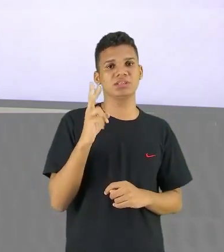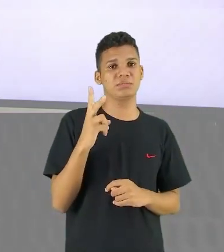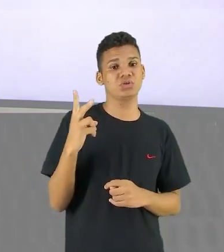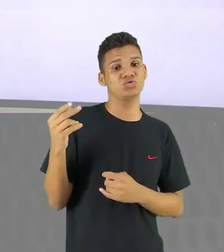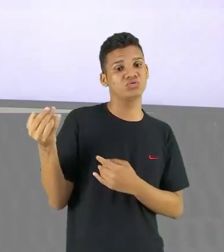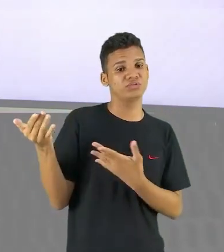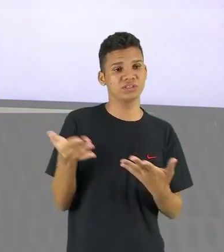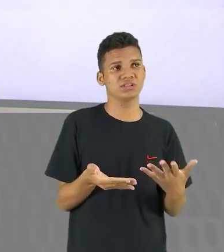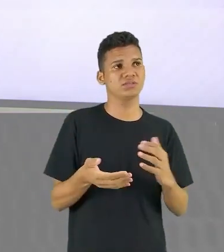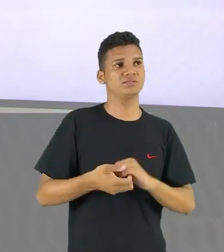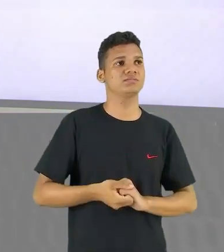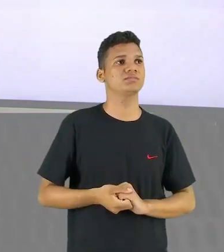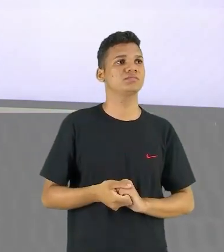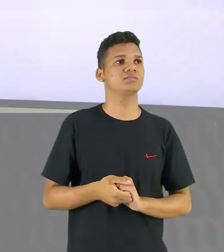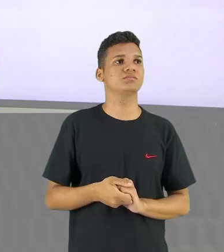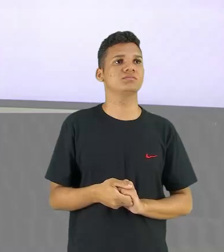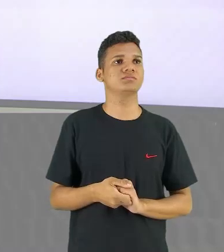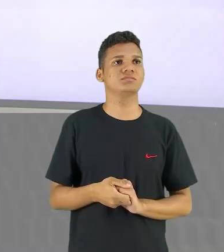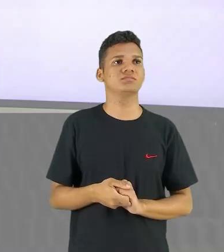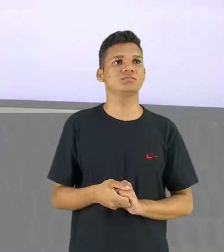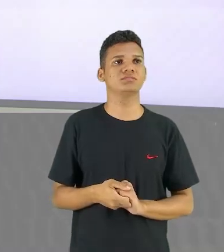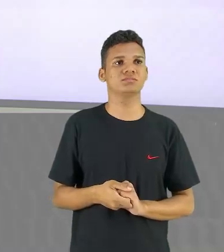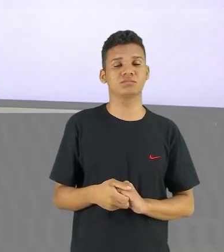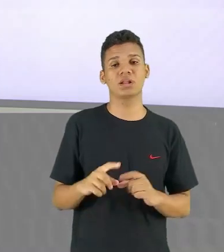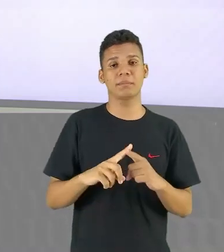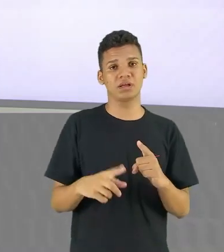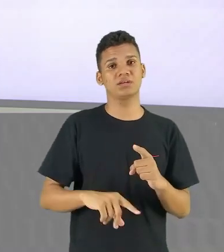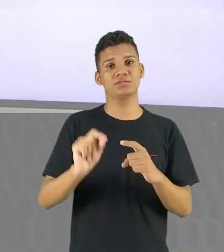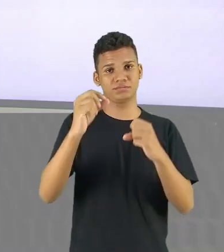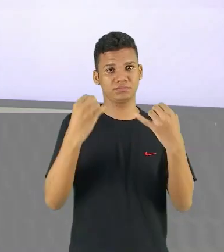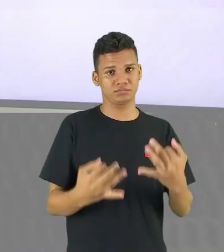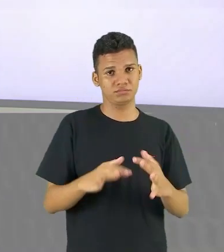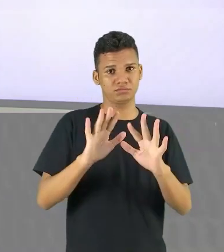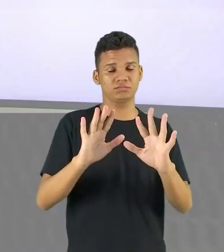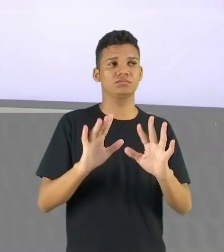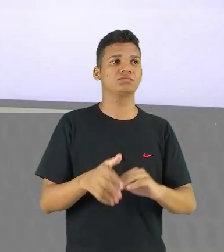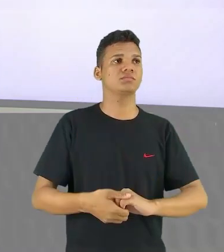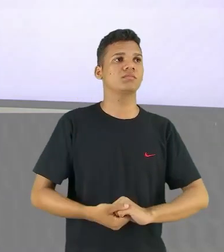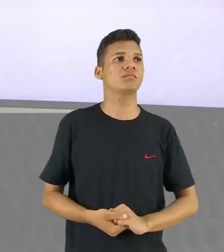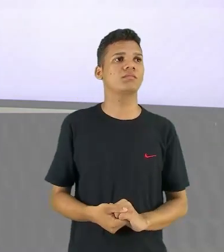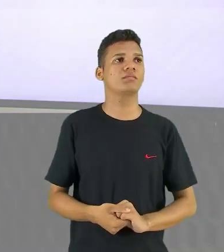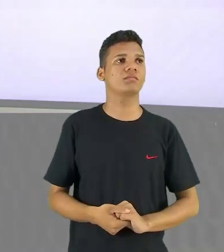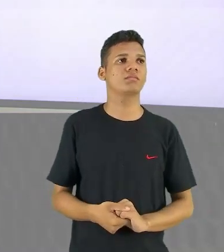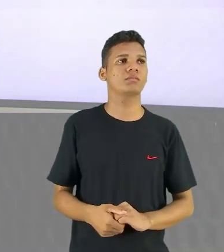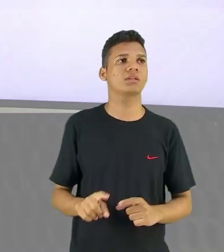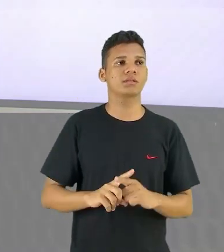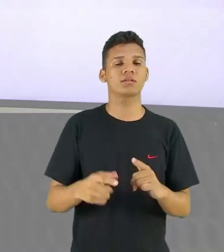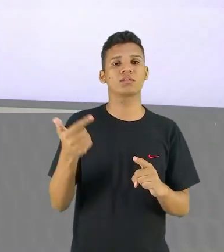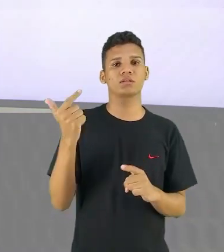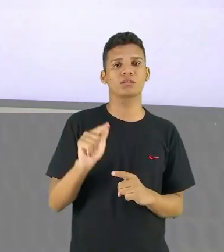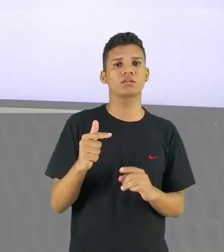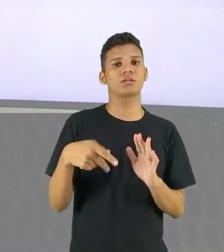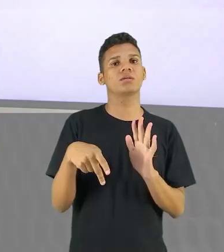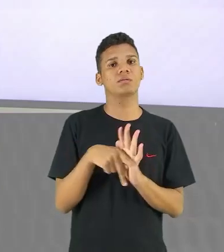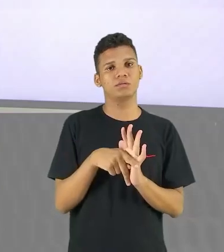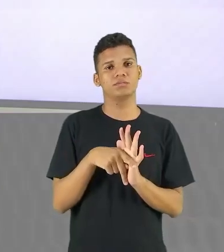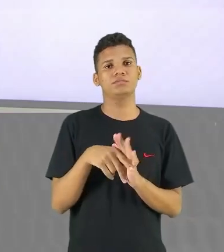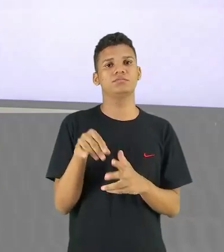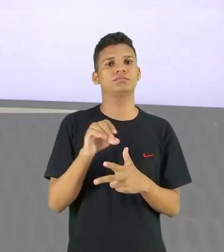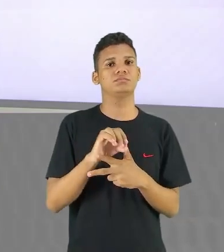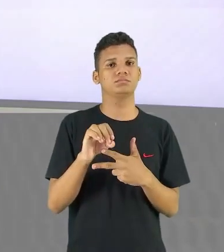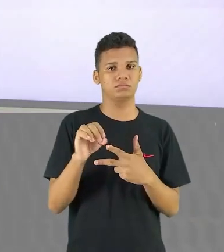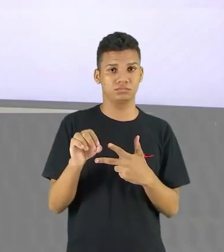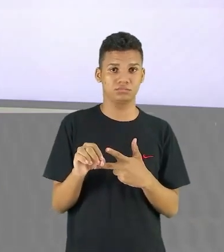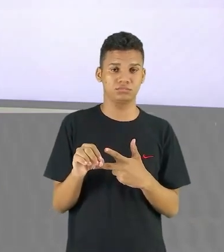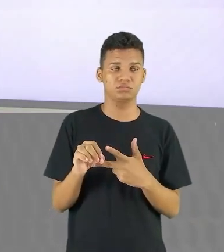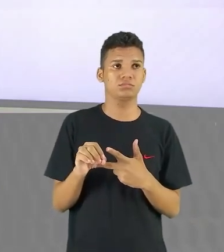visitante. Próxima questão. Olha o outro infográfico que eu falei para vocês, tá? De novo, questão do Enem. Agora do Enem,